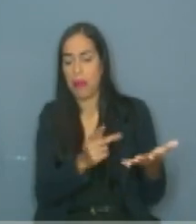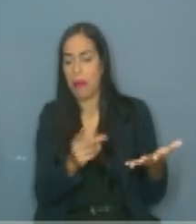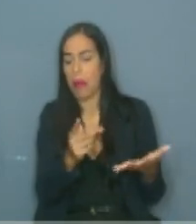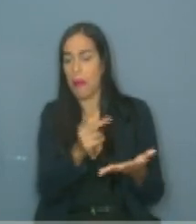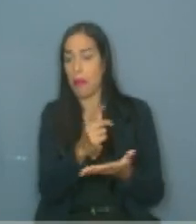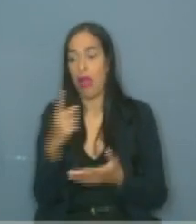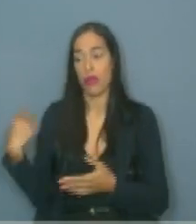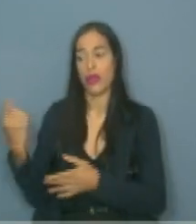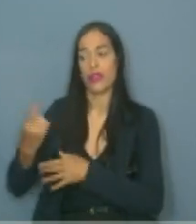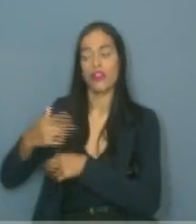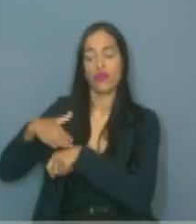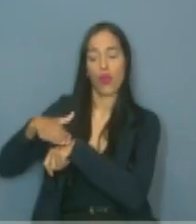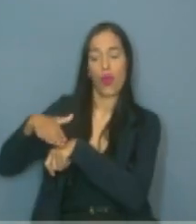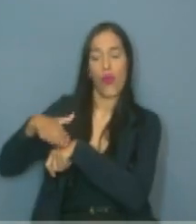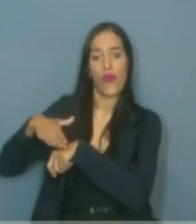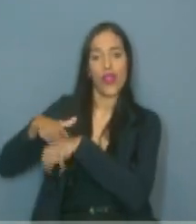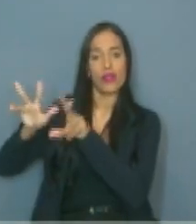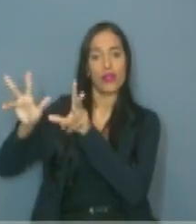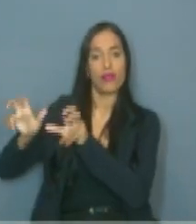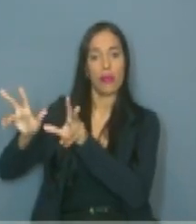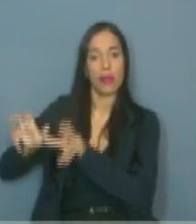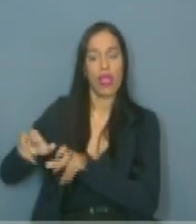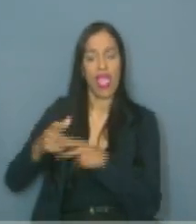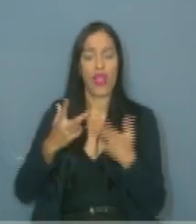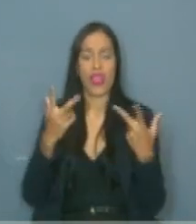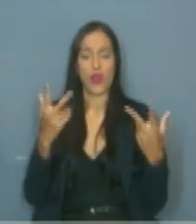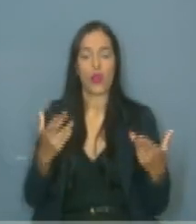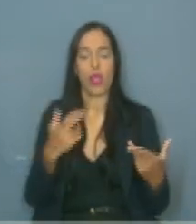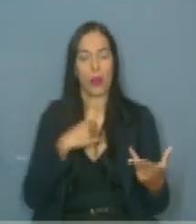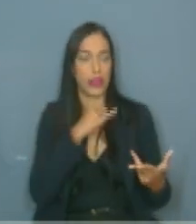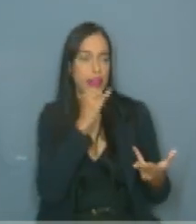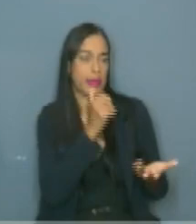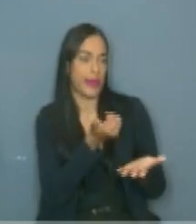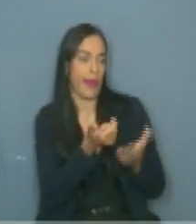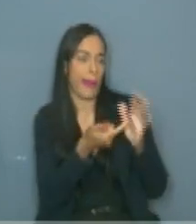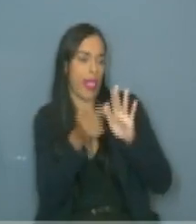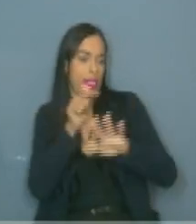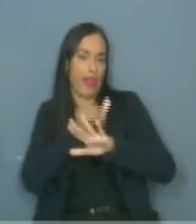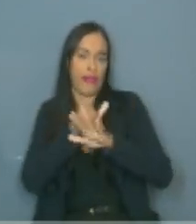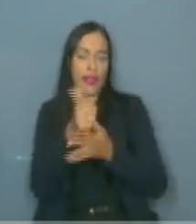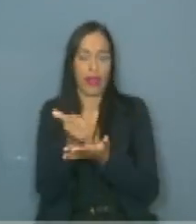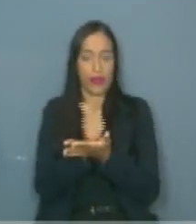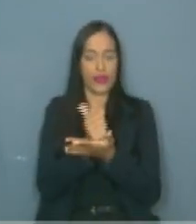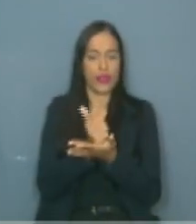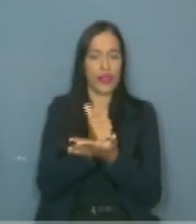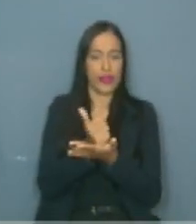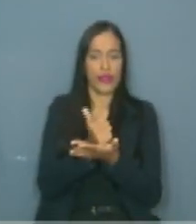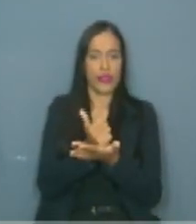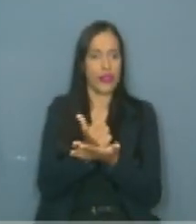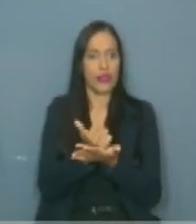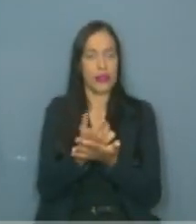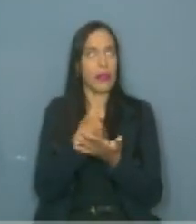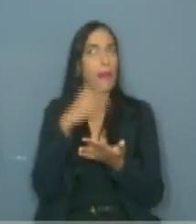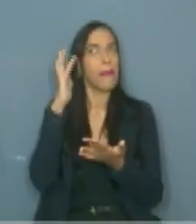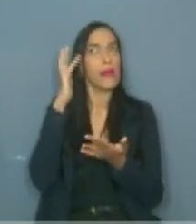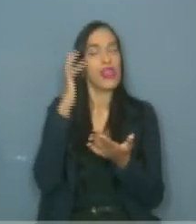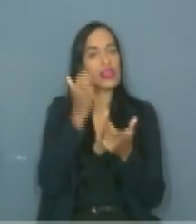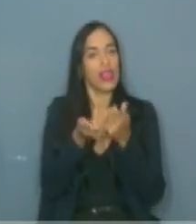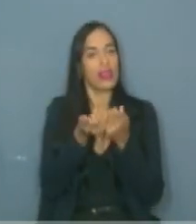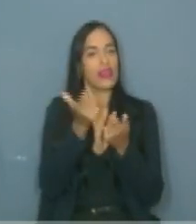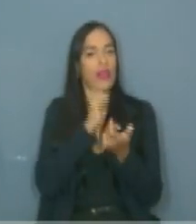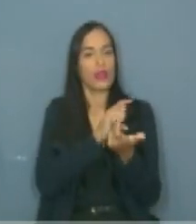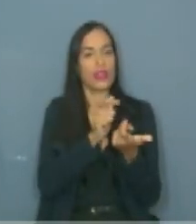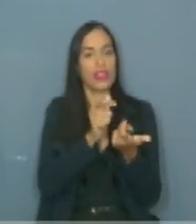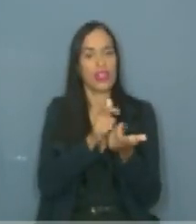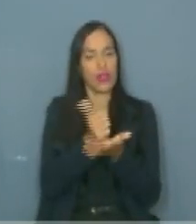adultos conversam coisa séria. Muitas vezes eu me sinto jogando videogame com o controle desligado. Né? Você pensa que está fazendo o bonequinho